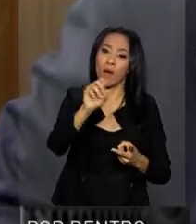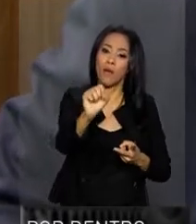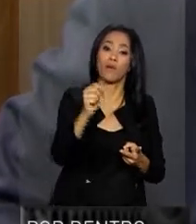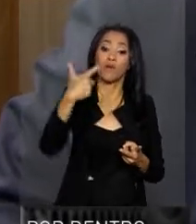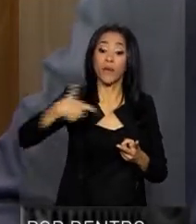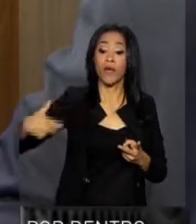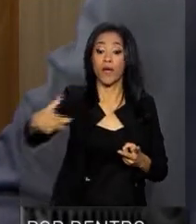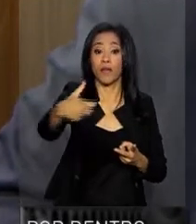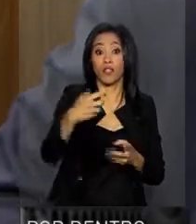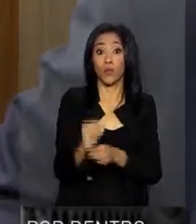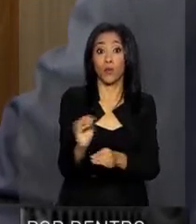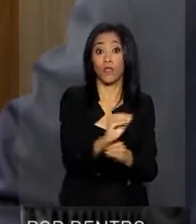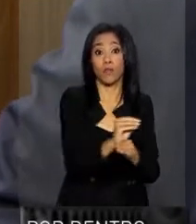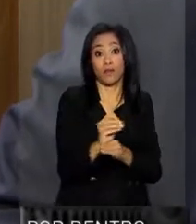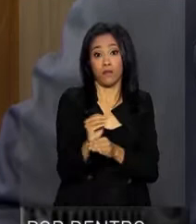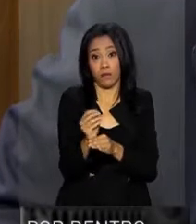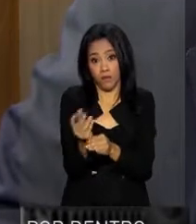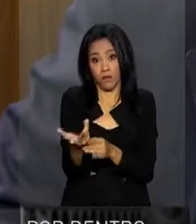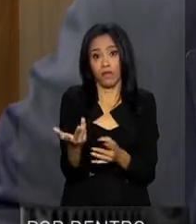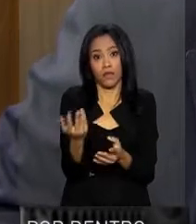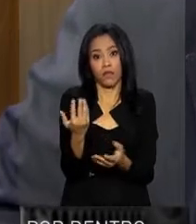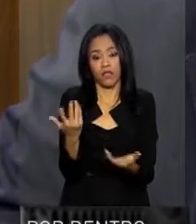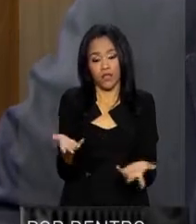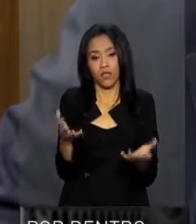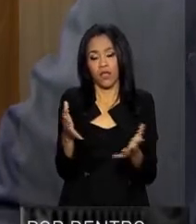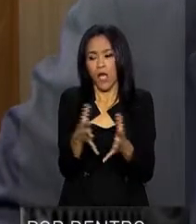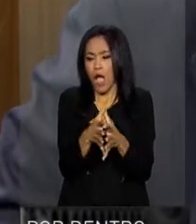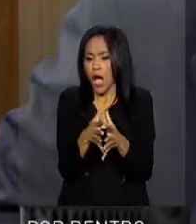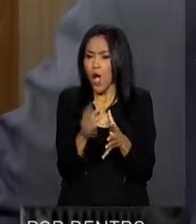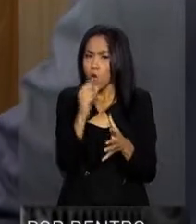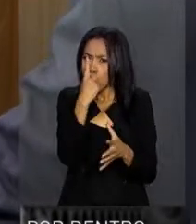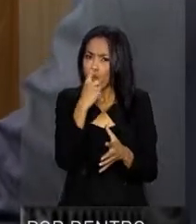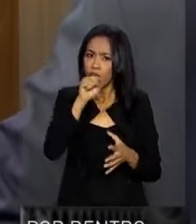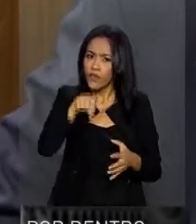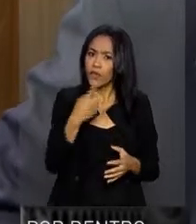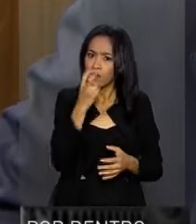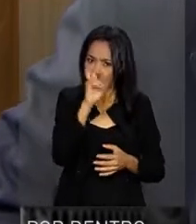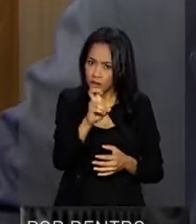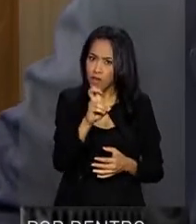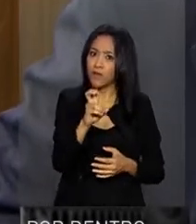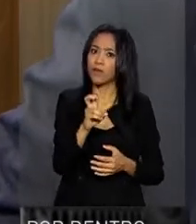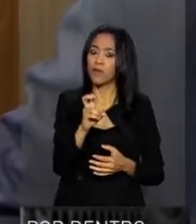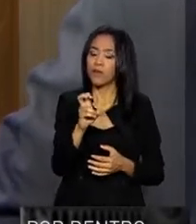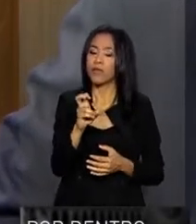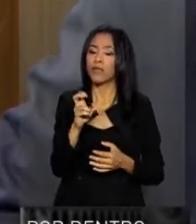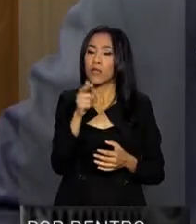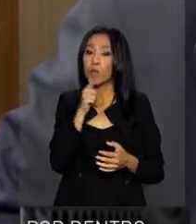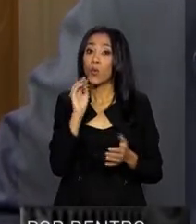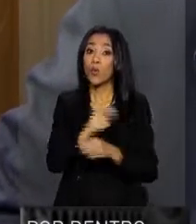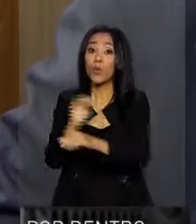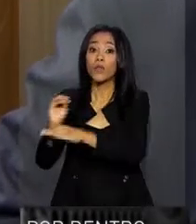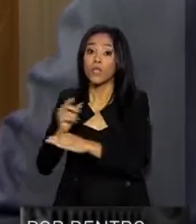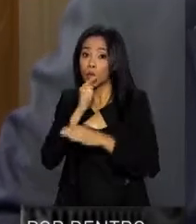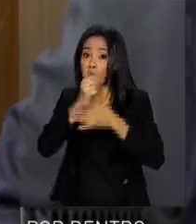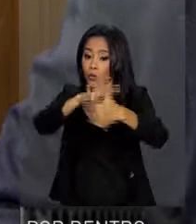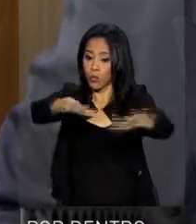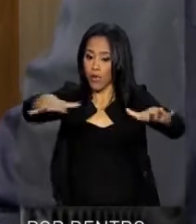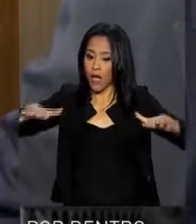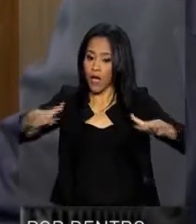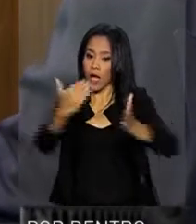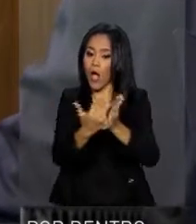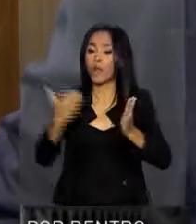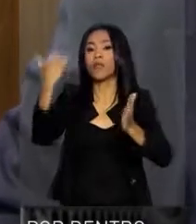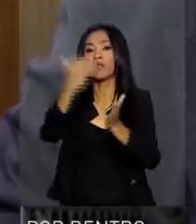cuidando da proteção aumentamos de 1,5 nossa proteção marinha para mais de 25 por cento